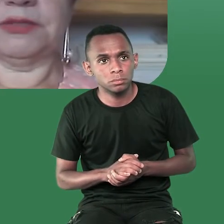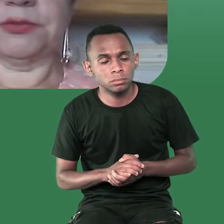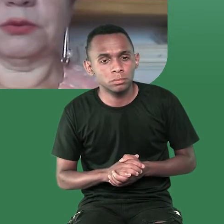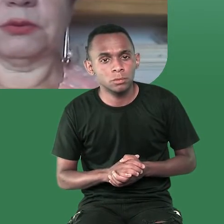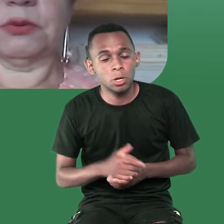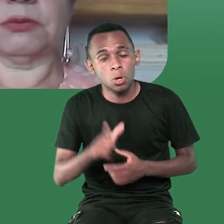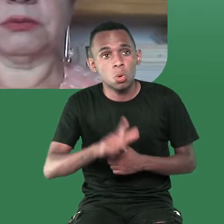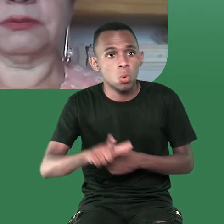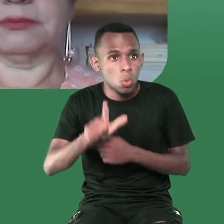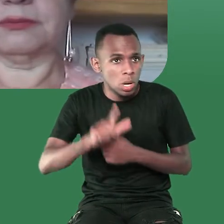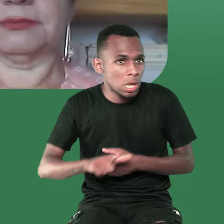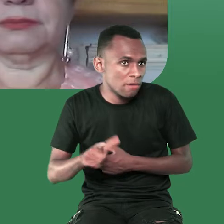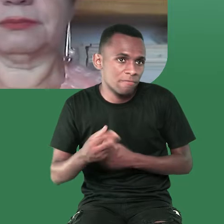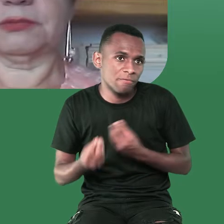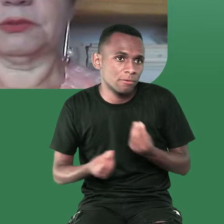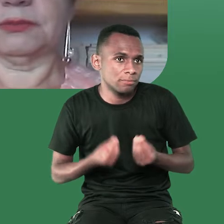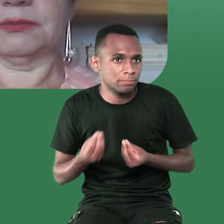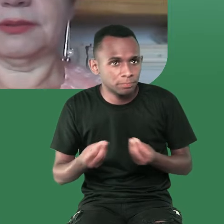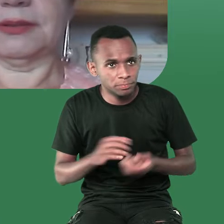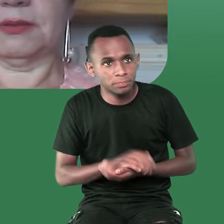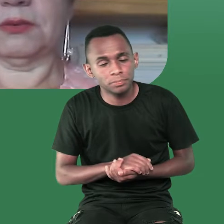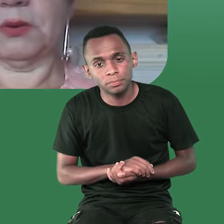não é um livro